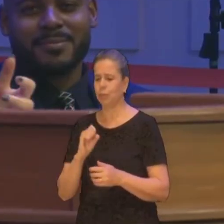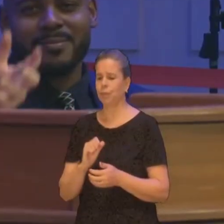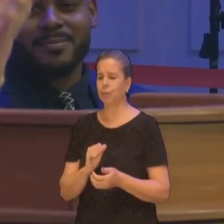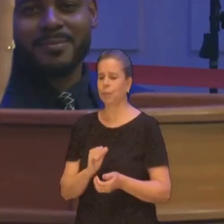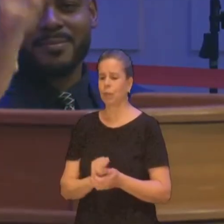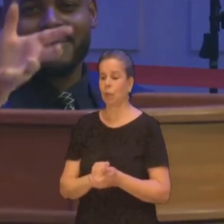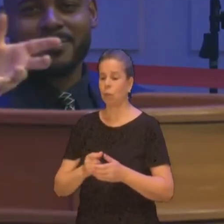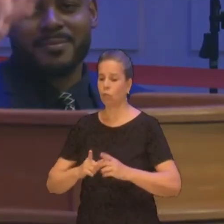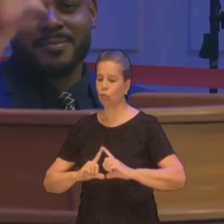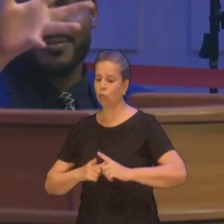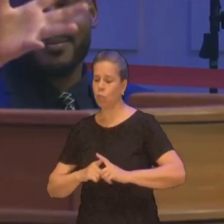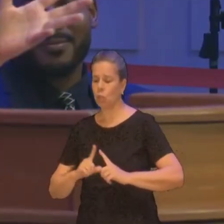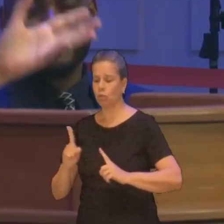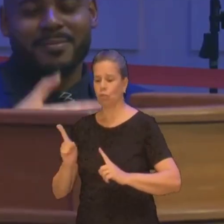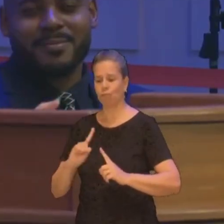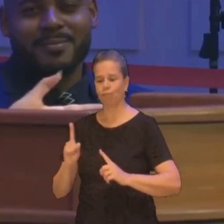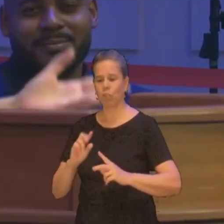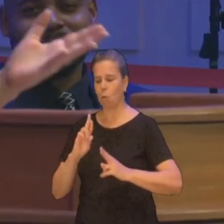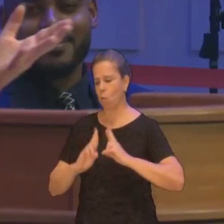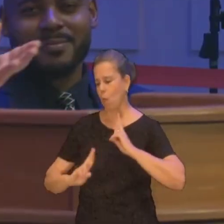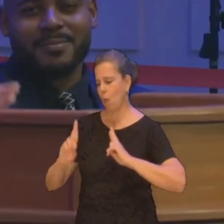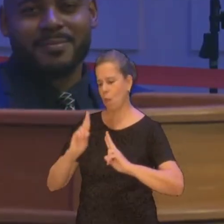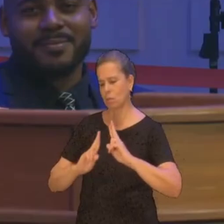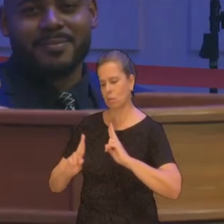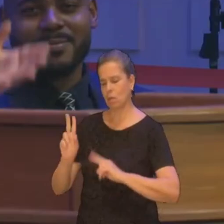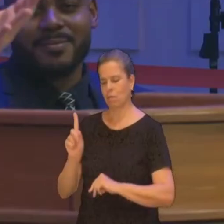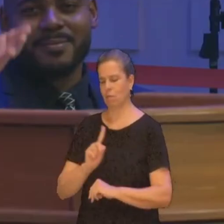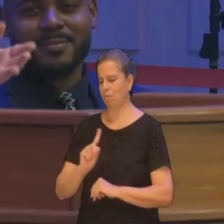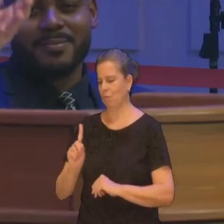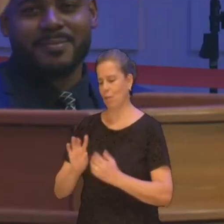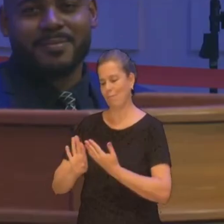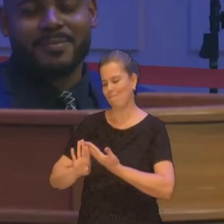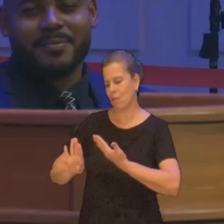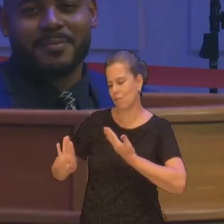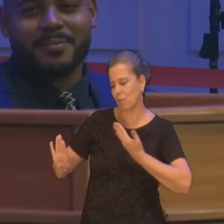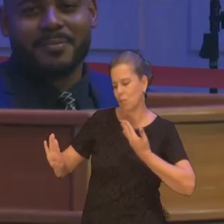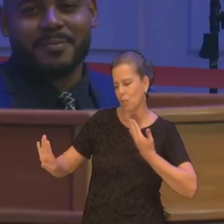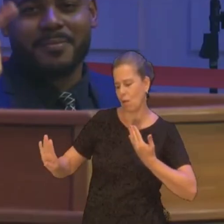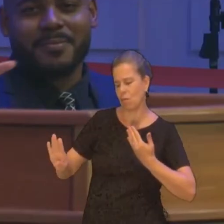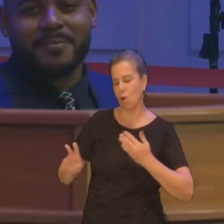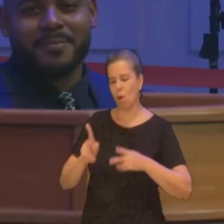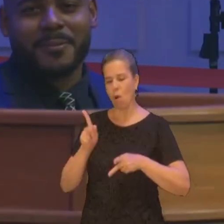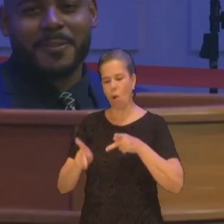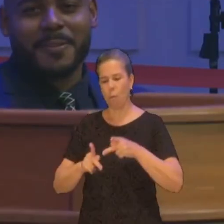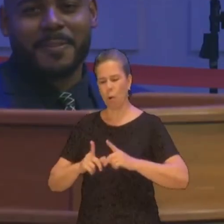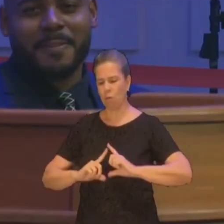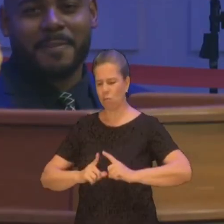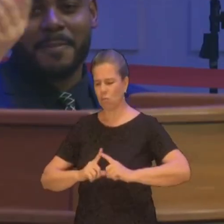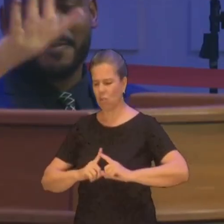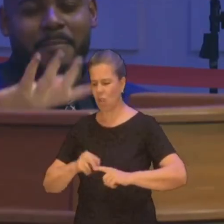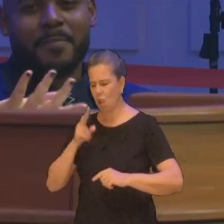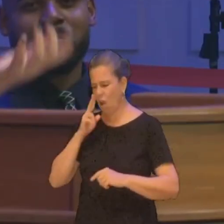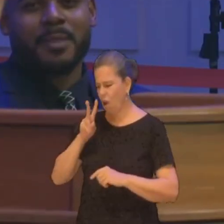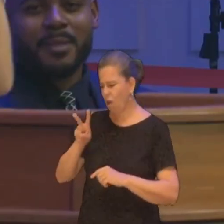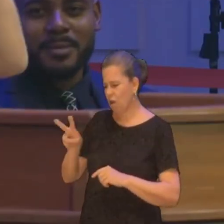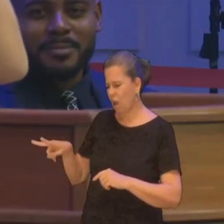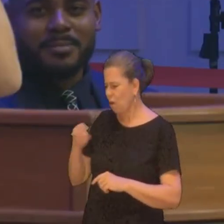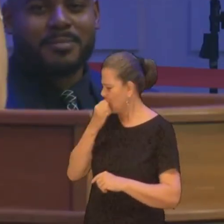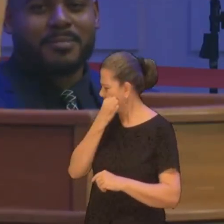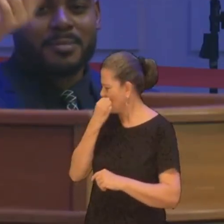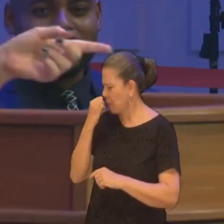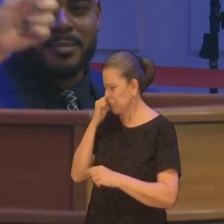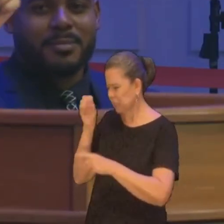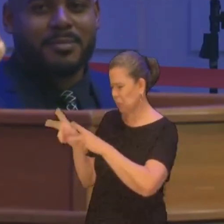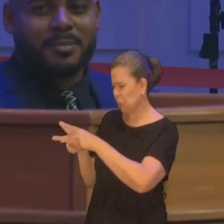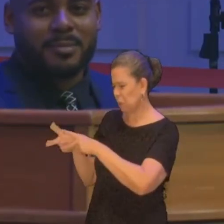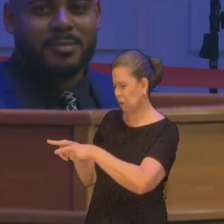o povo de Cristo, o povo escolhido, o povo de Israel, olhava para os samaritanos como aqueles que estavam errados, como aqueles